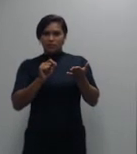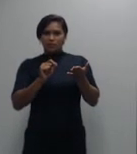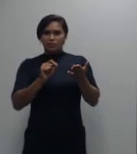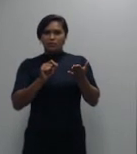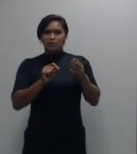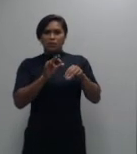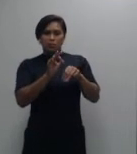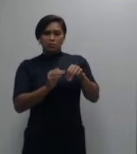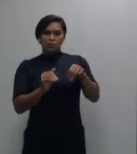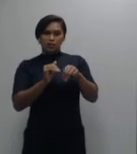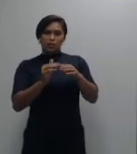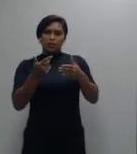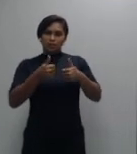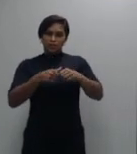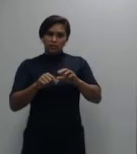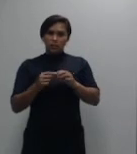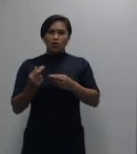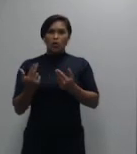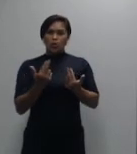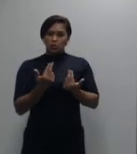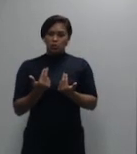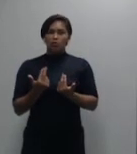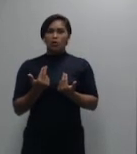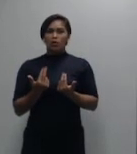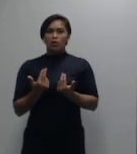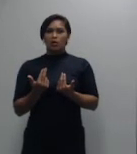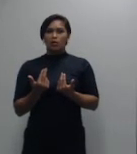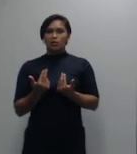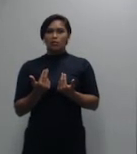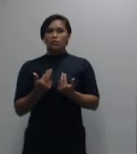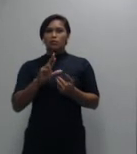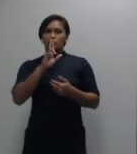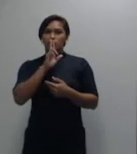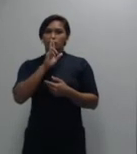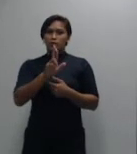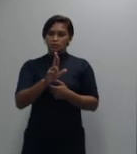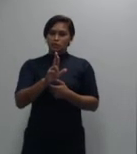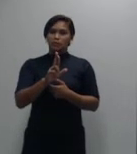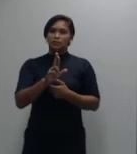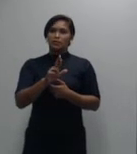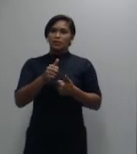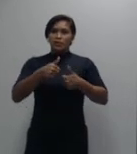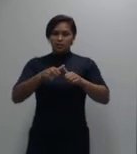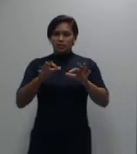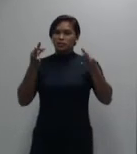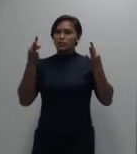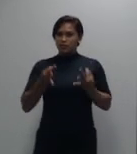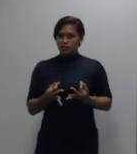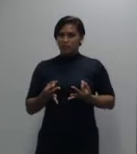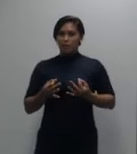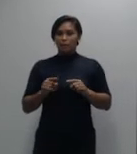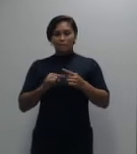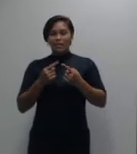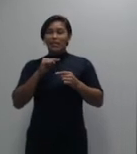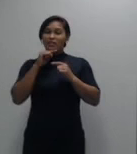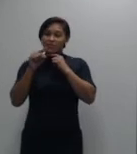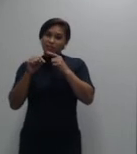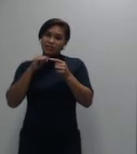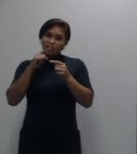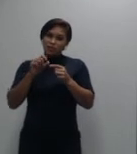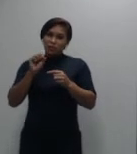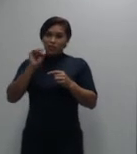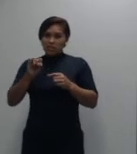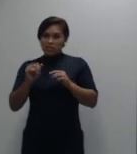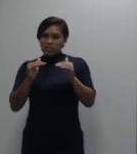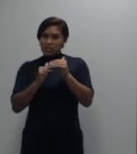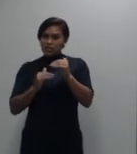eu estão usando a mesma coisa ou seja o resultado o resultado está certo mas eu fiquei em dúvida se não se